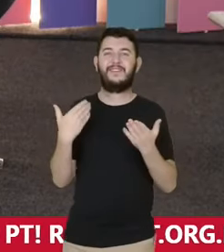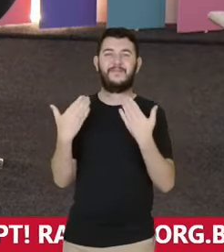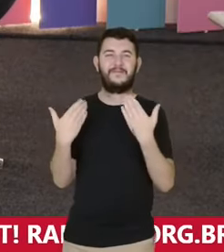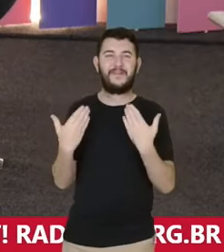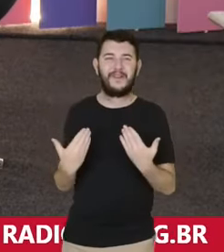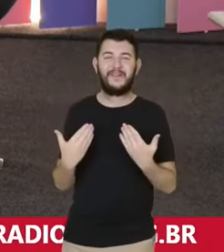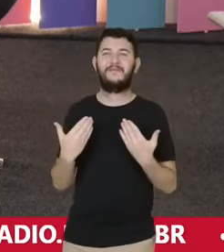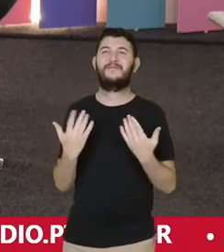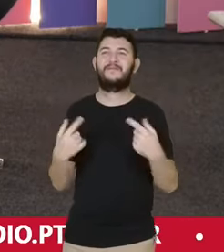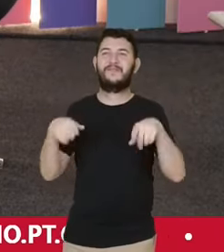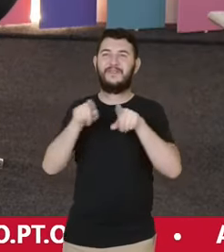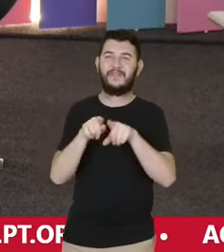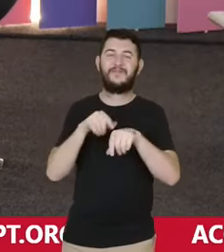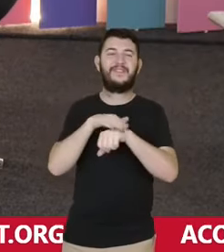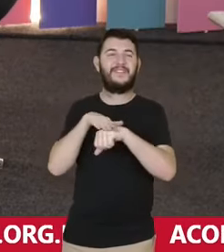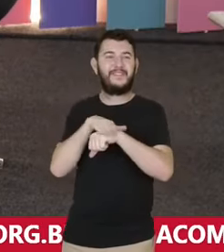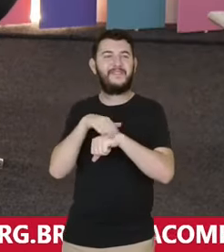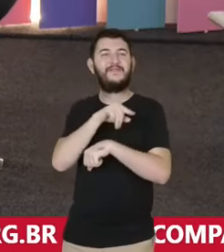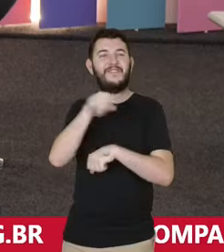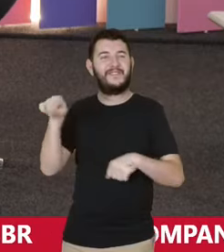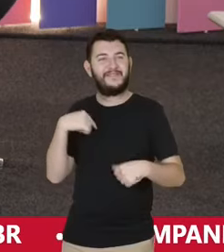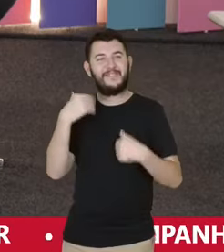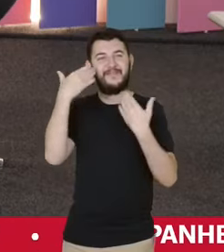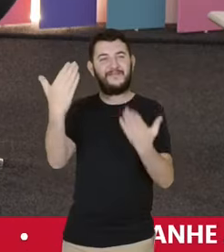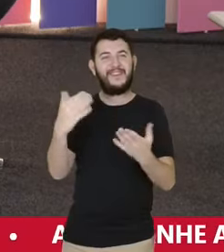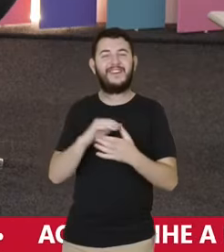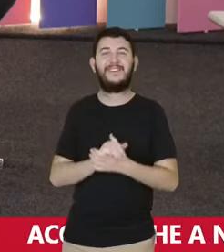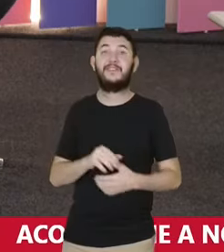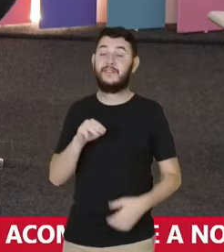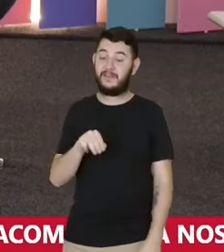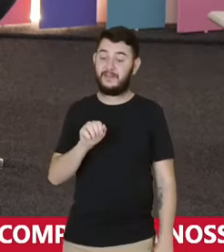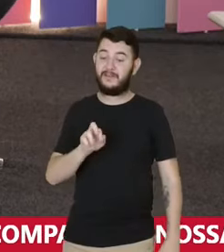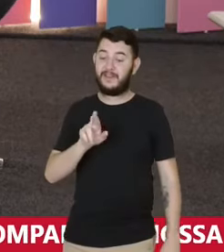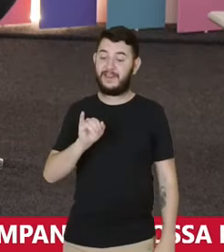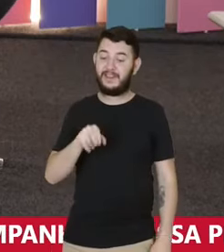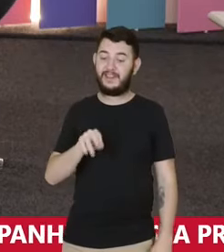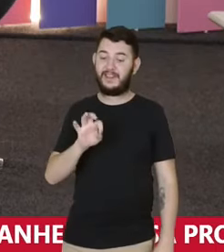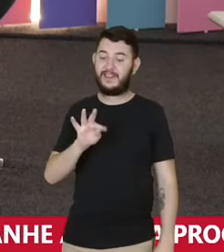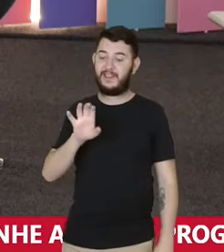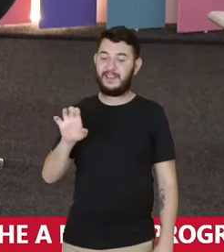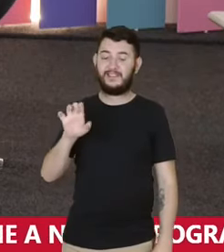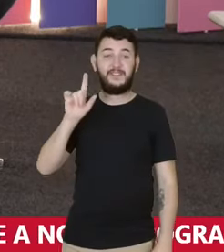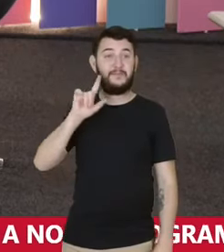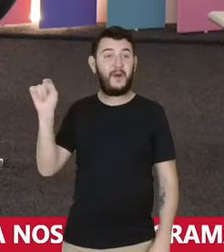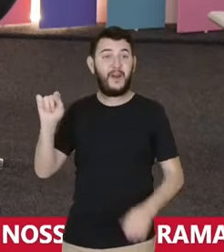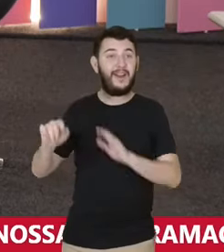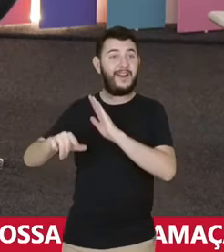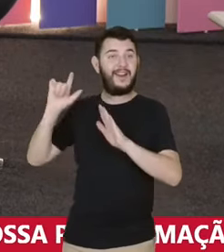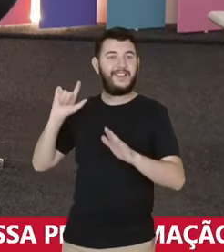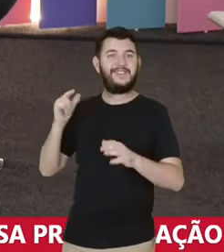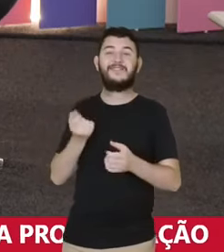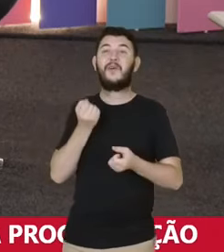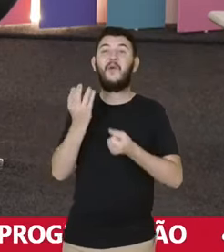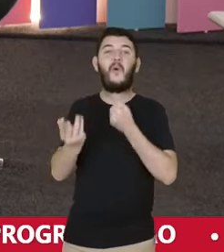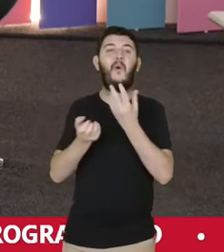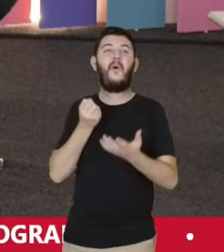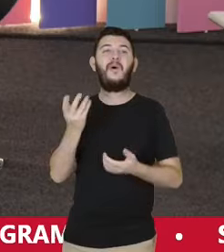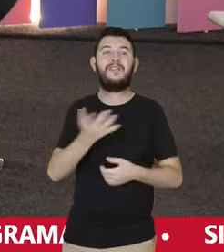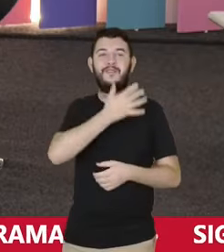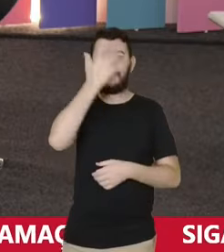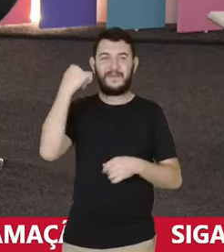dos meus direitos, de estar falando com vocês. Muito obrigada. Marinete, antes de você se despedir, conta pra gente, para quem está nos acompanhando,